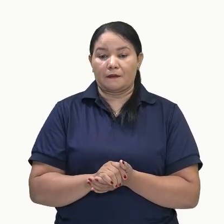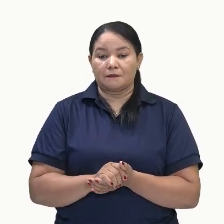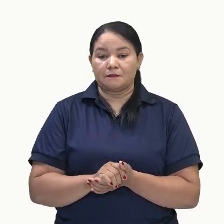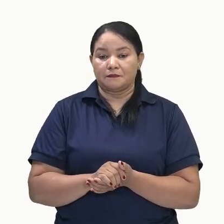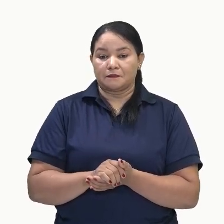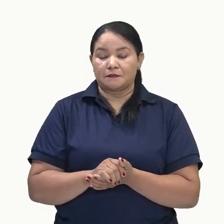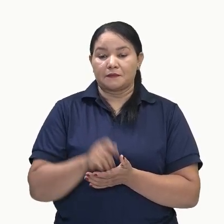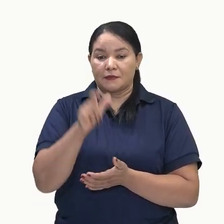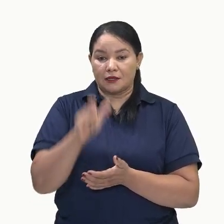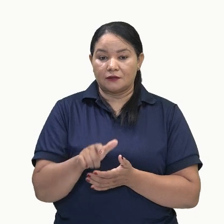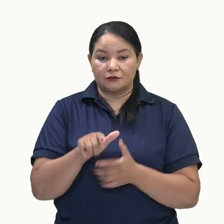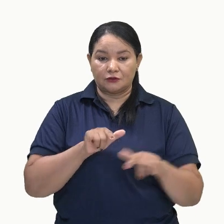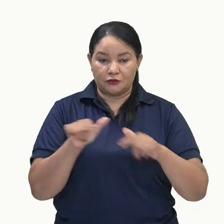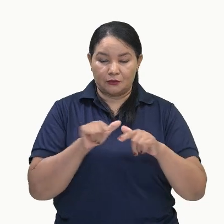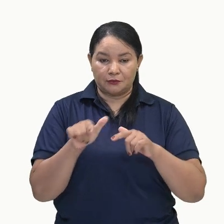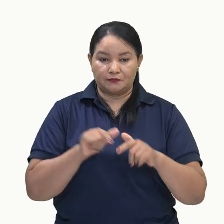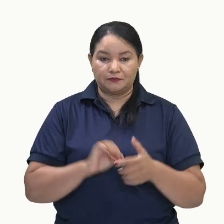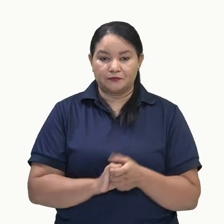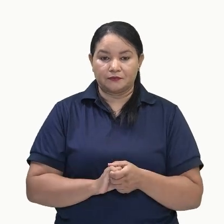cálculo.